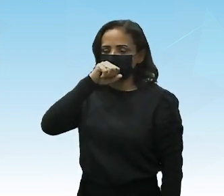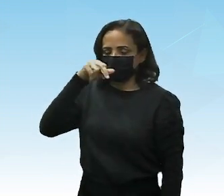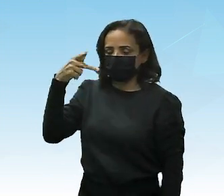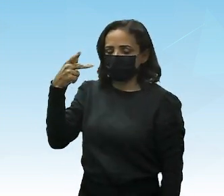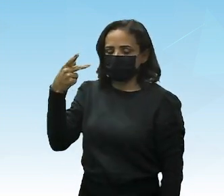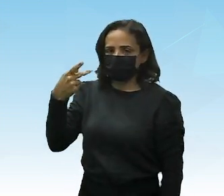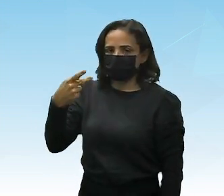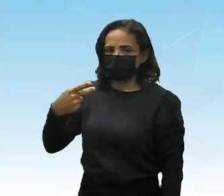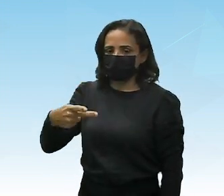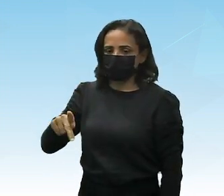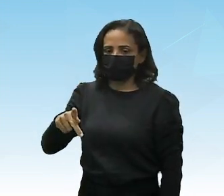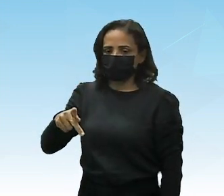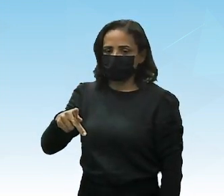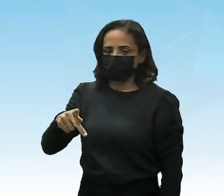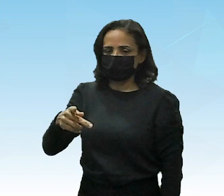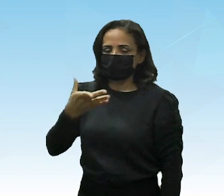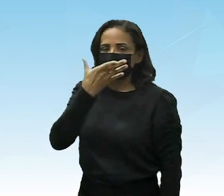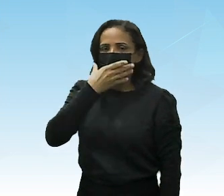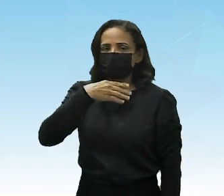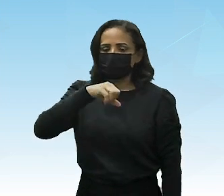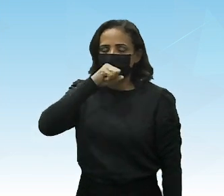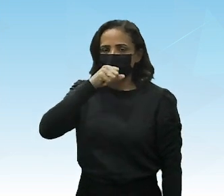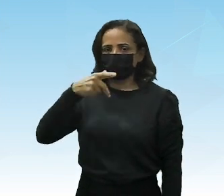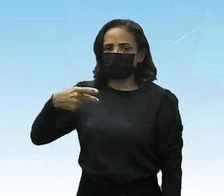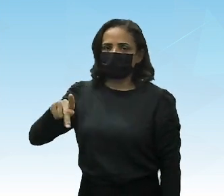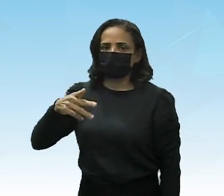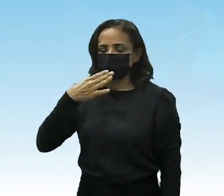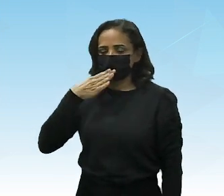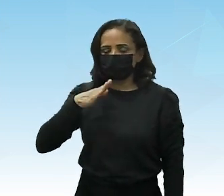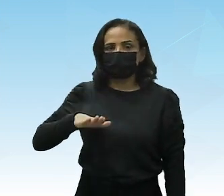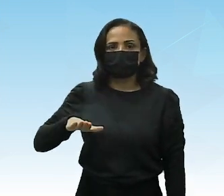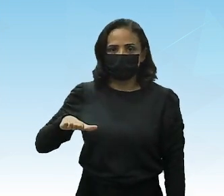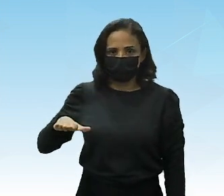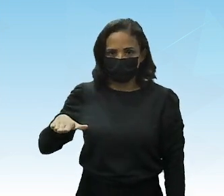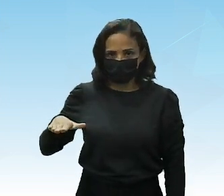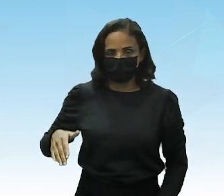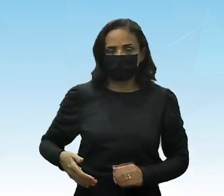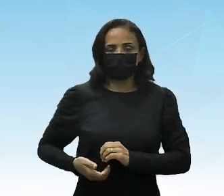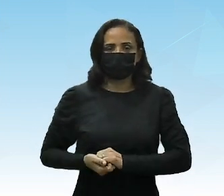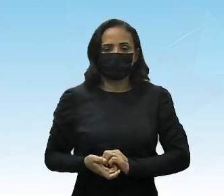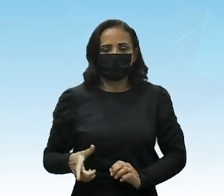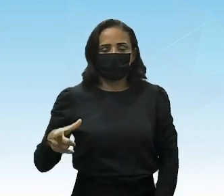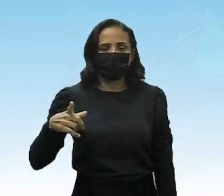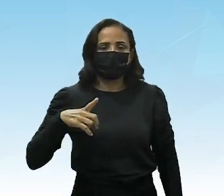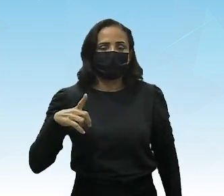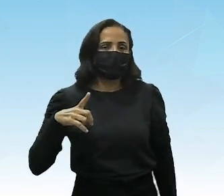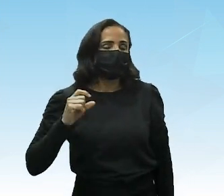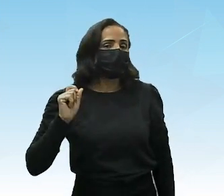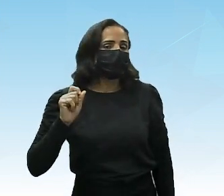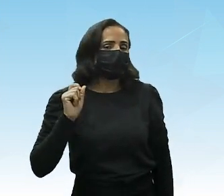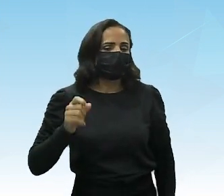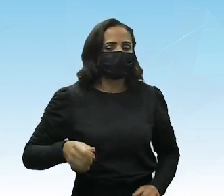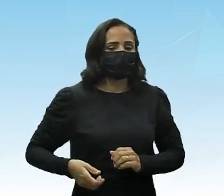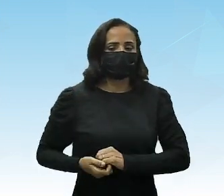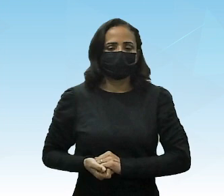atenção, o pai da criança tem que ser positivo.